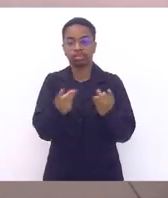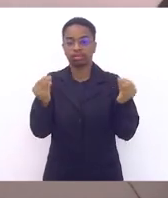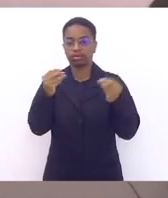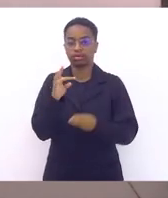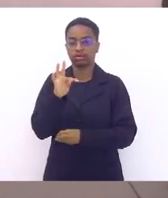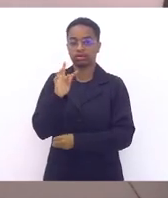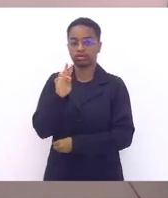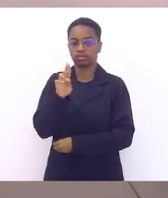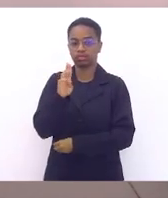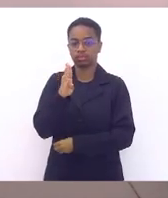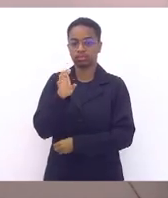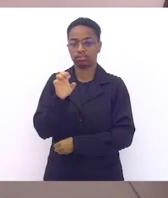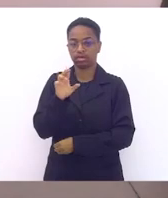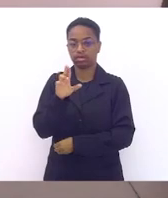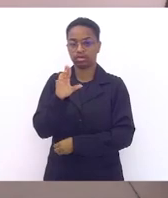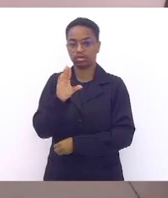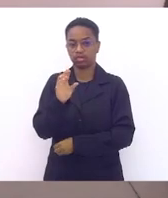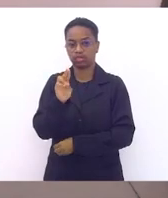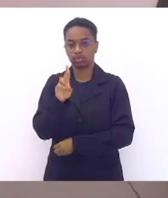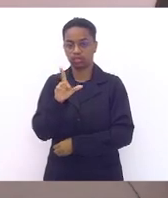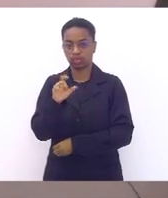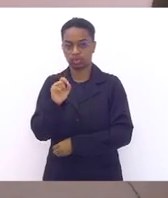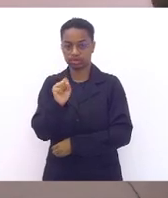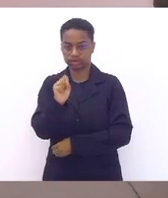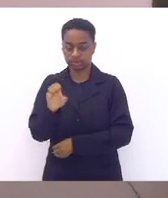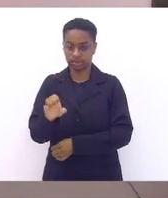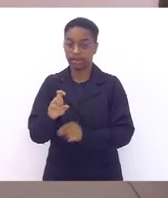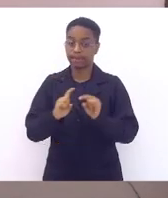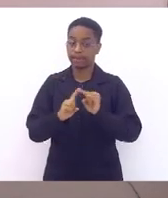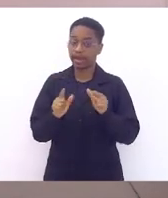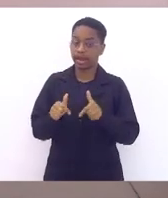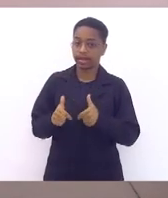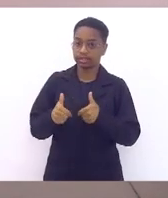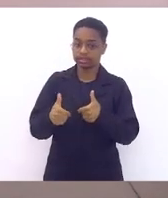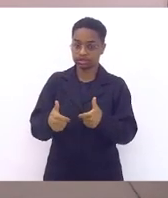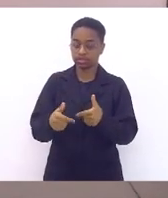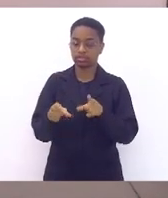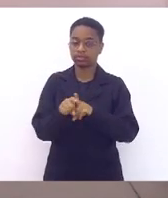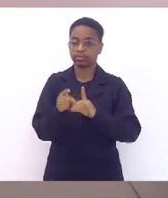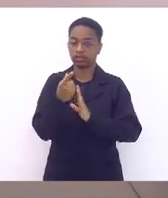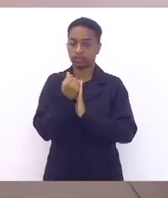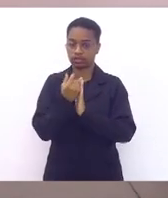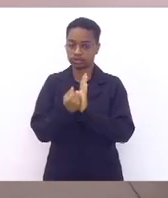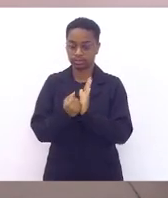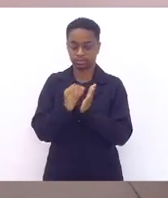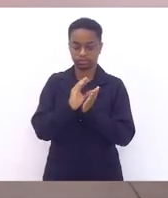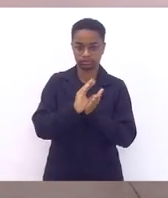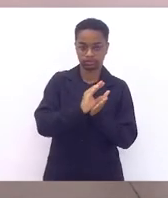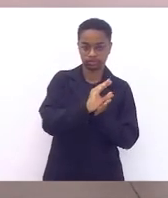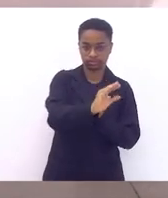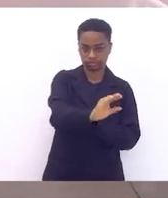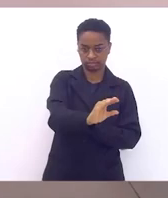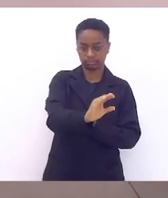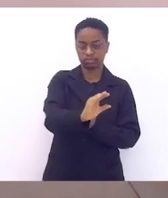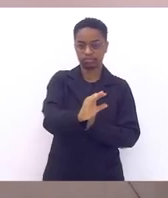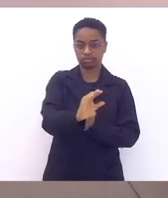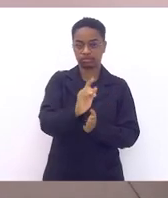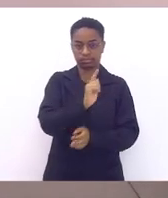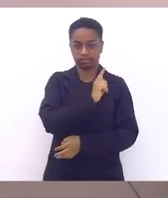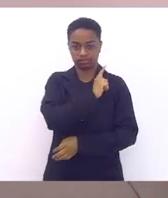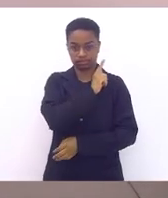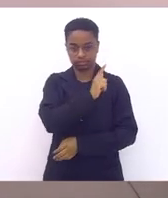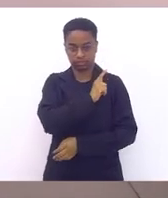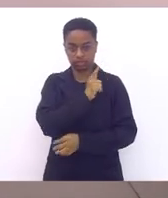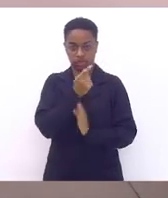tuberculose. Ainda que a ação tenha sido, o orçamento tenha sido destinado como gestor